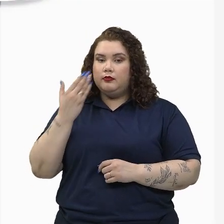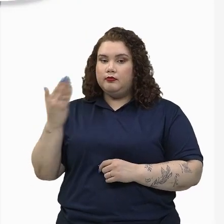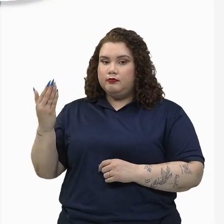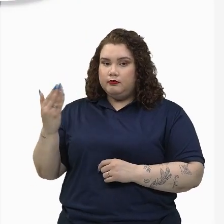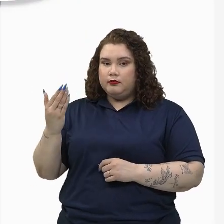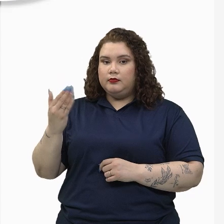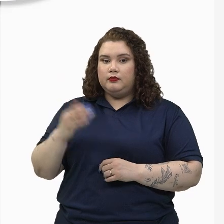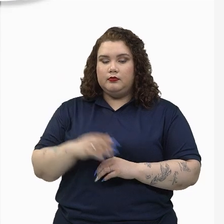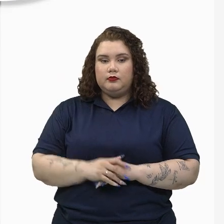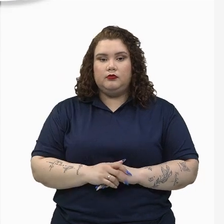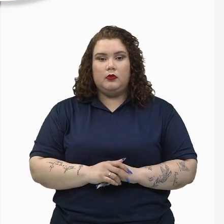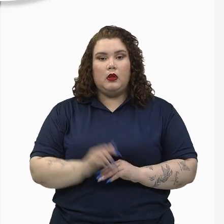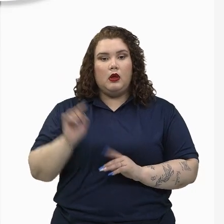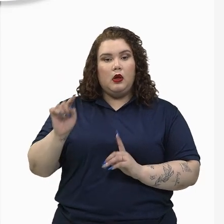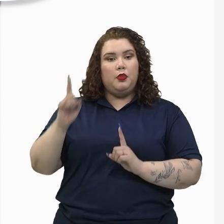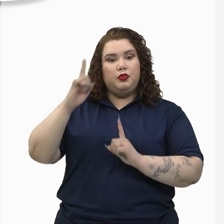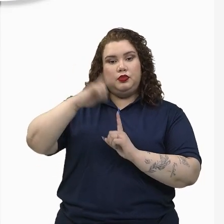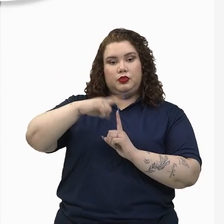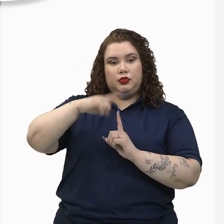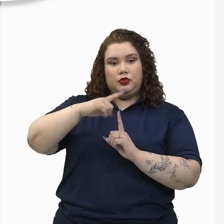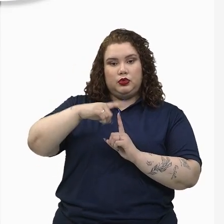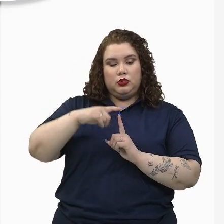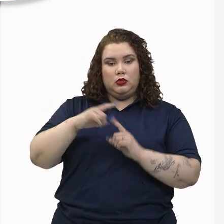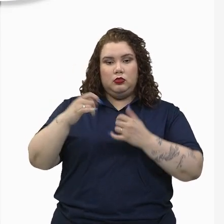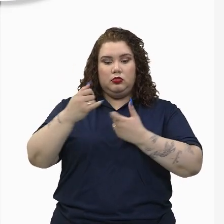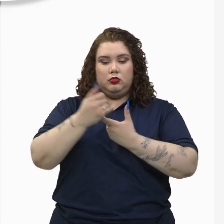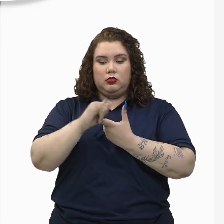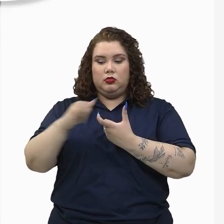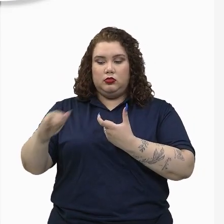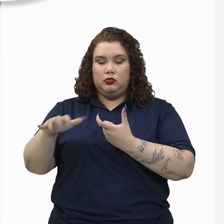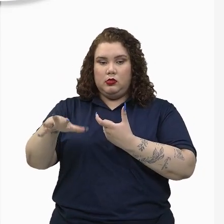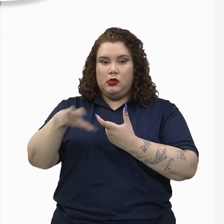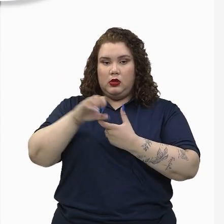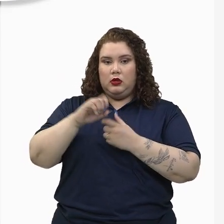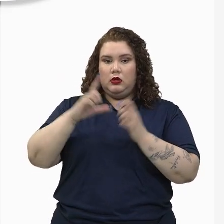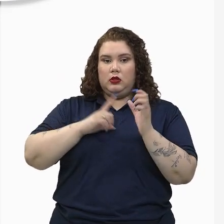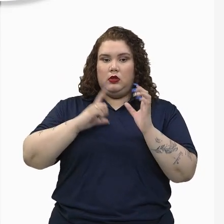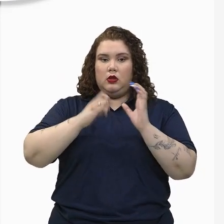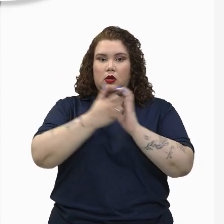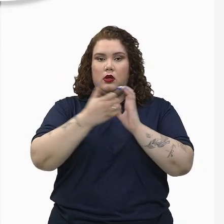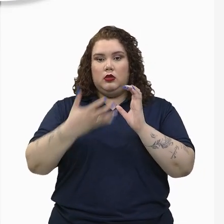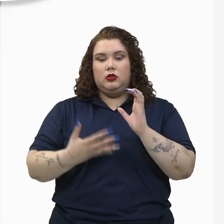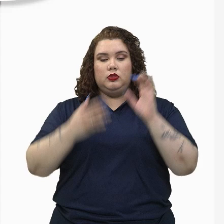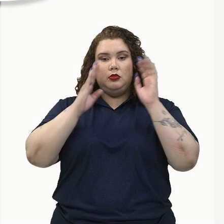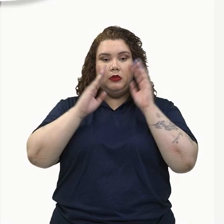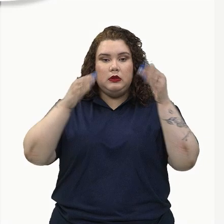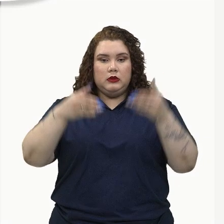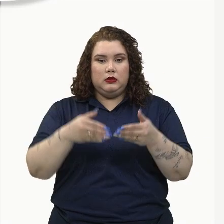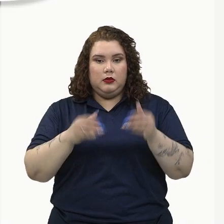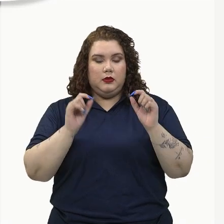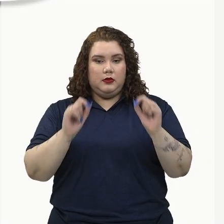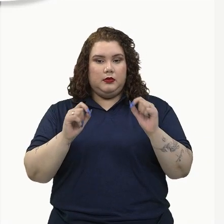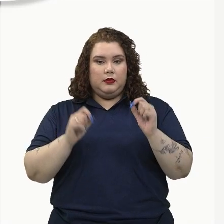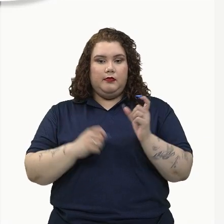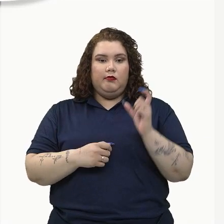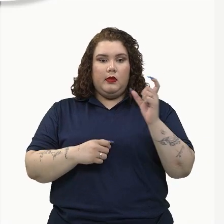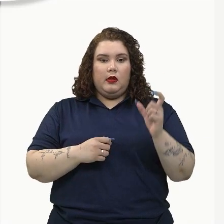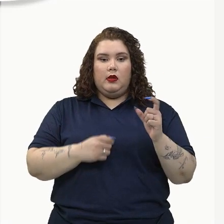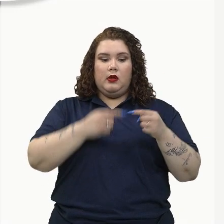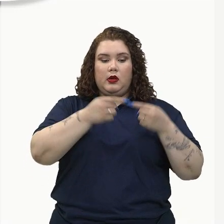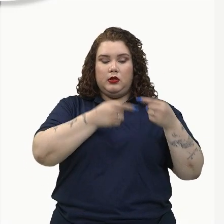considerar um tipo de receptor com características específicas, que é o